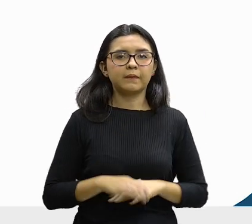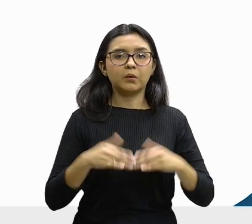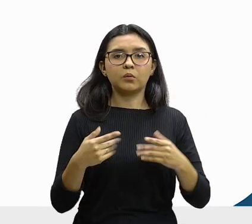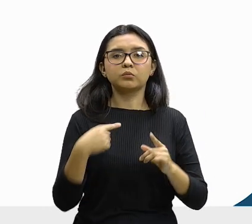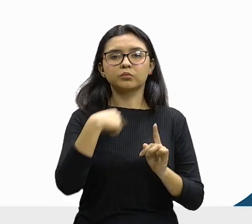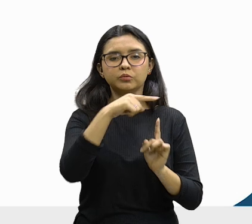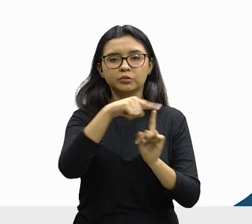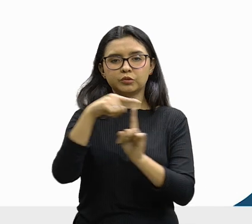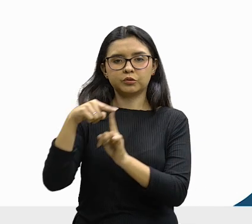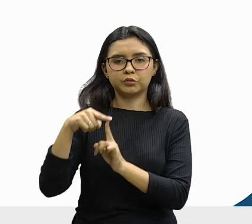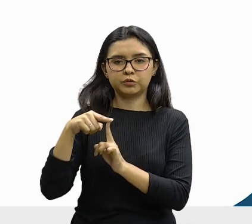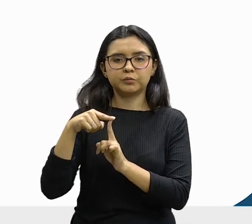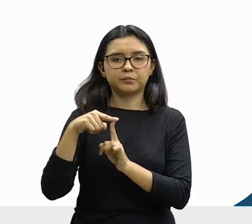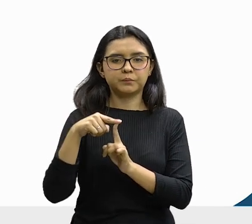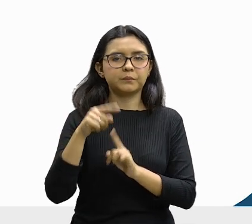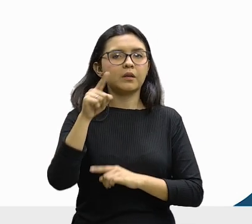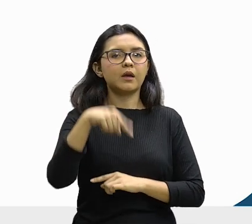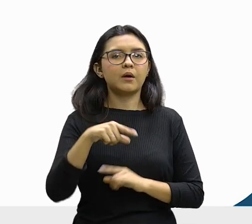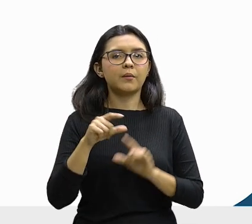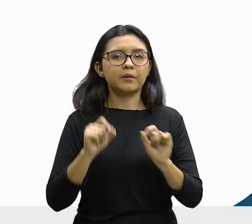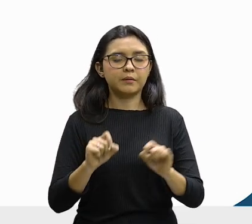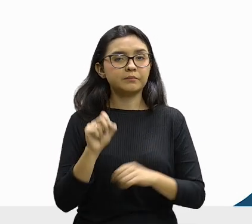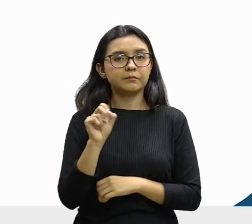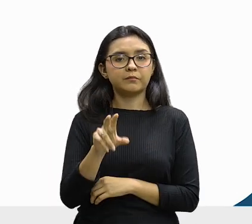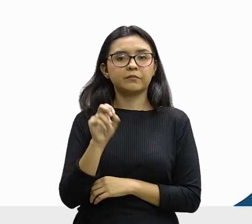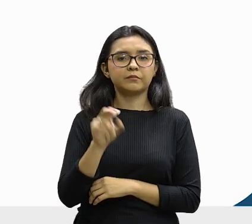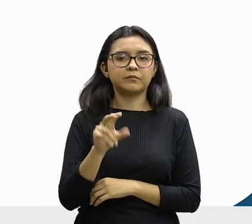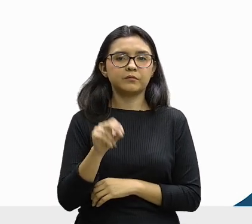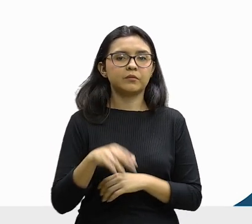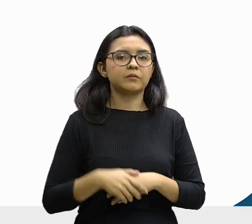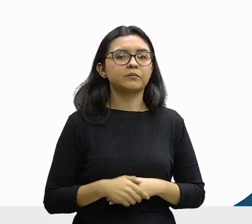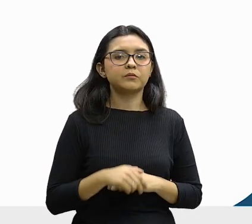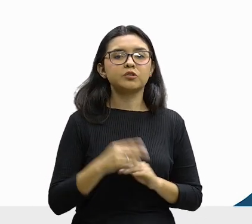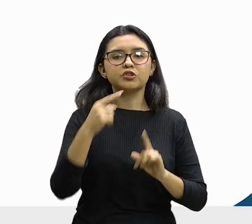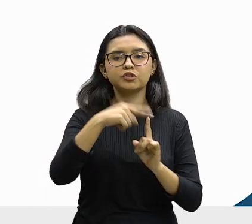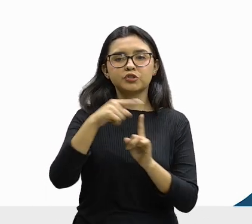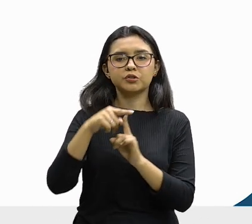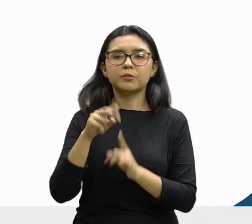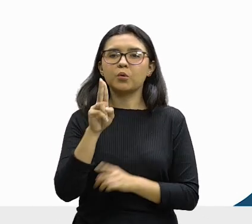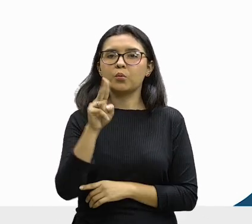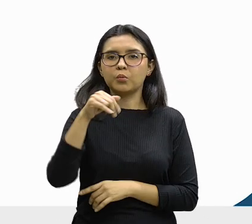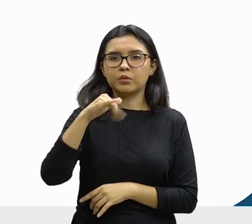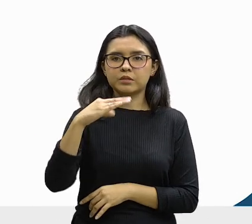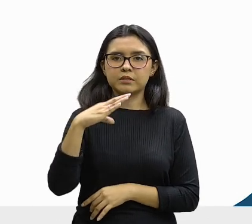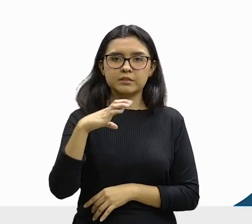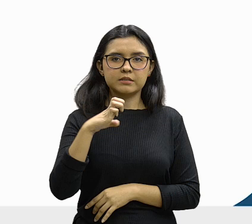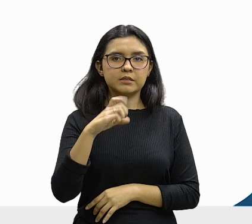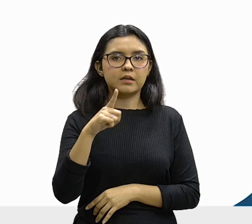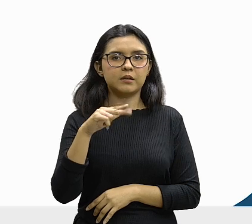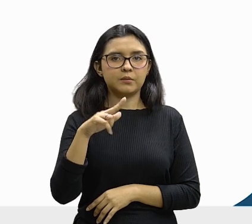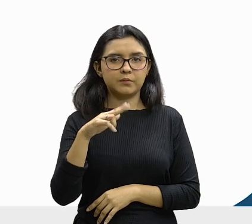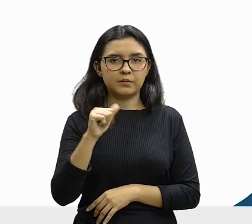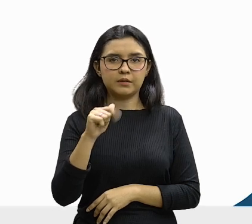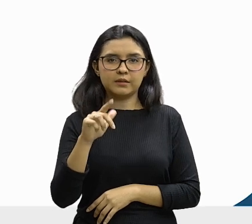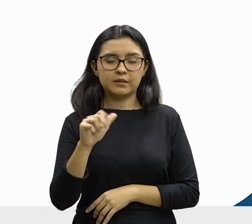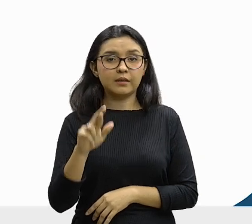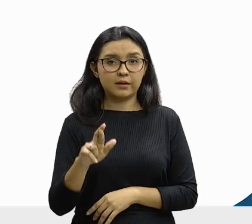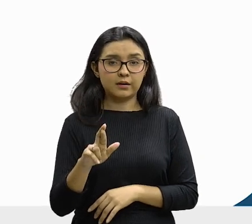Mycobacterium leprae é um fungo unicelular. Ora, senhores, nós temos